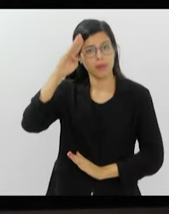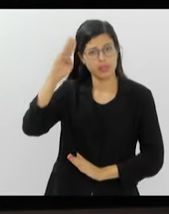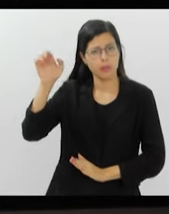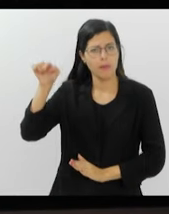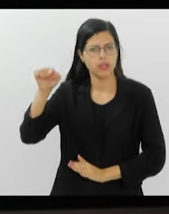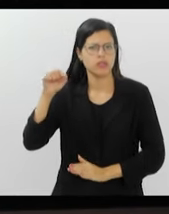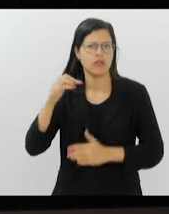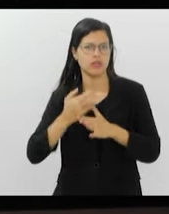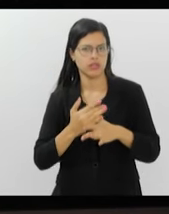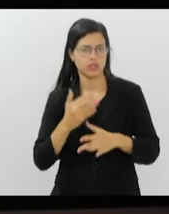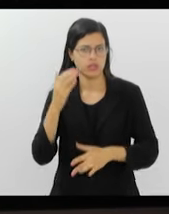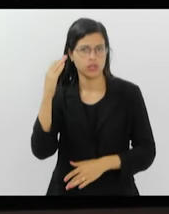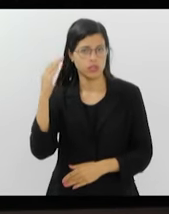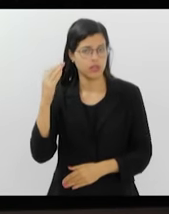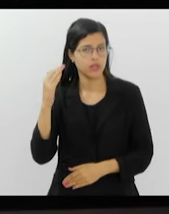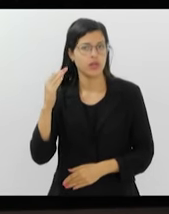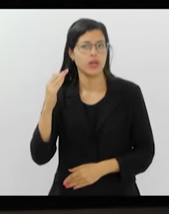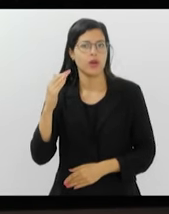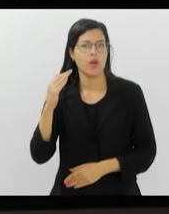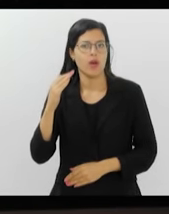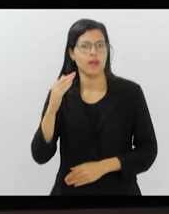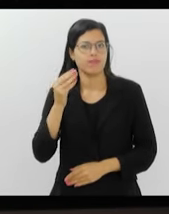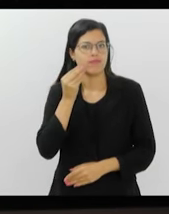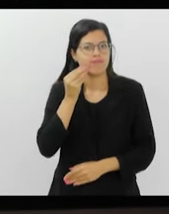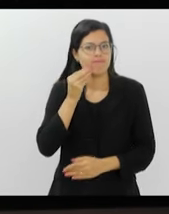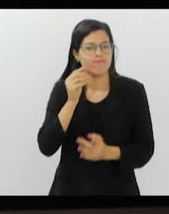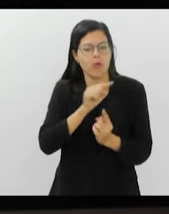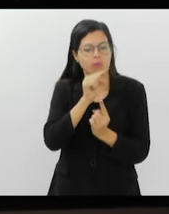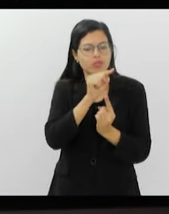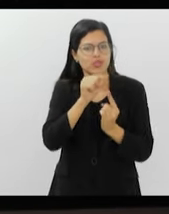sério sólido e próspero para